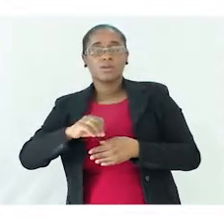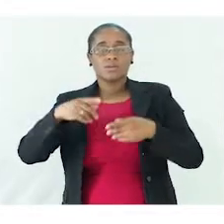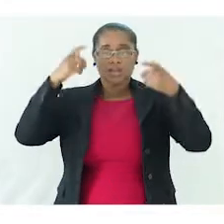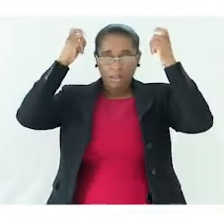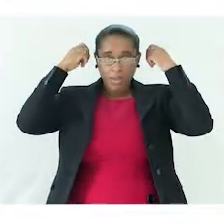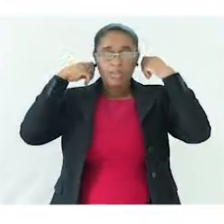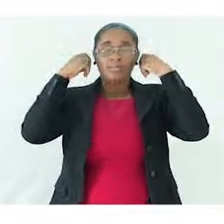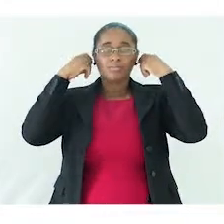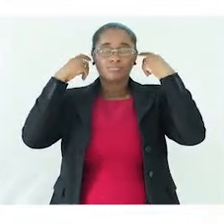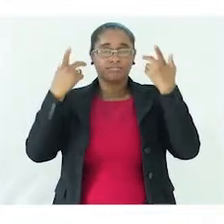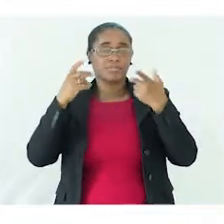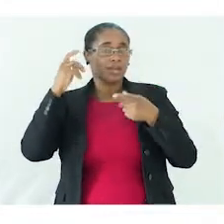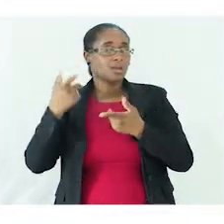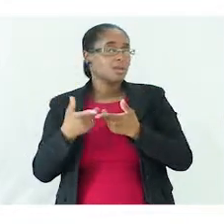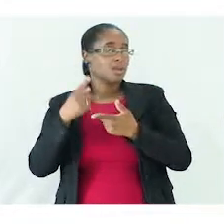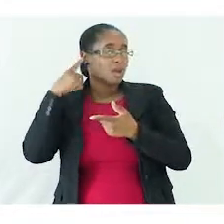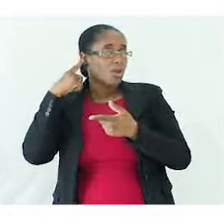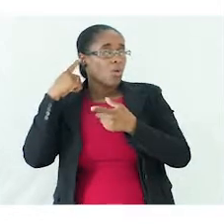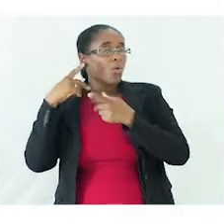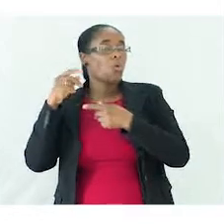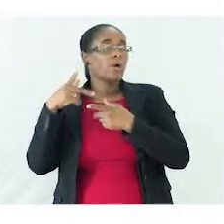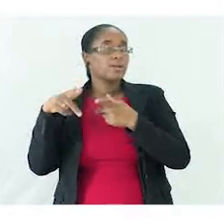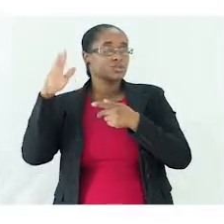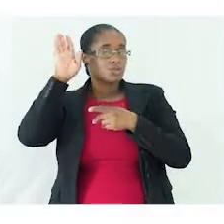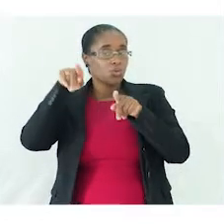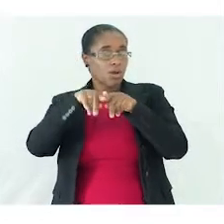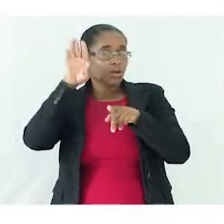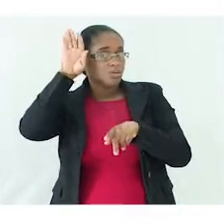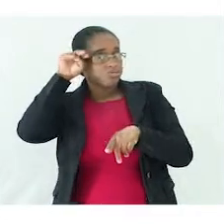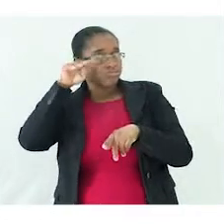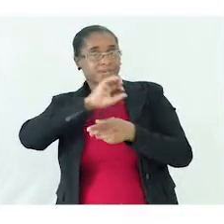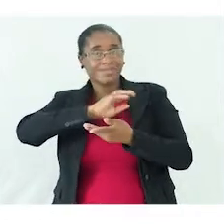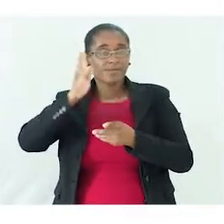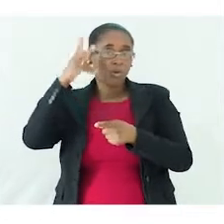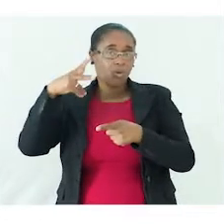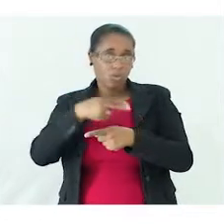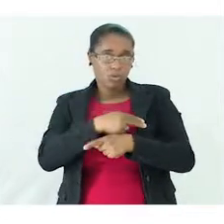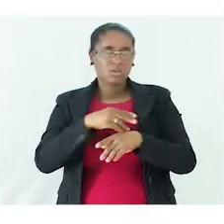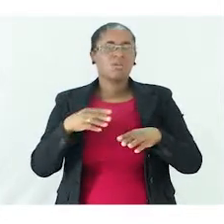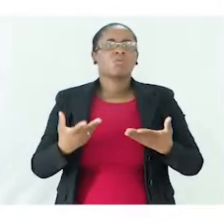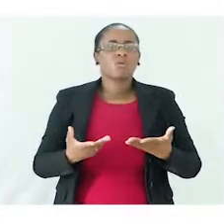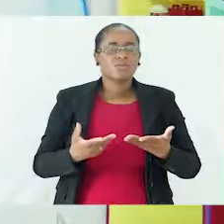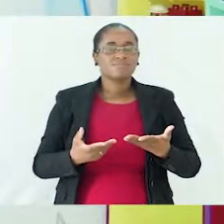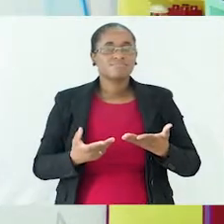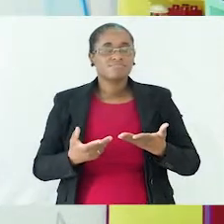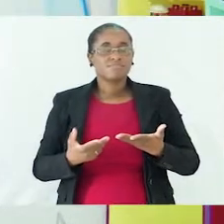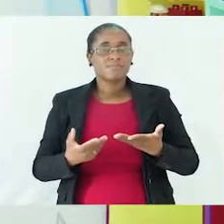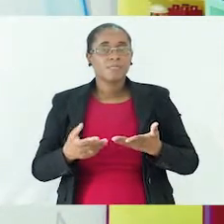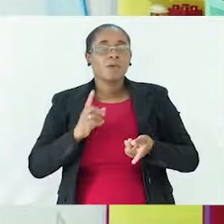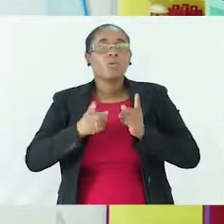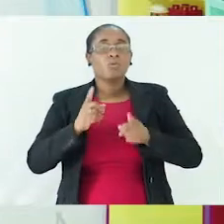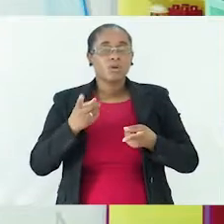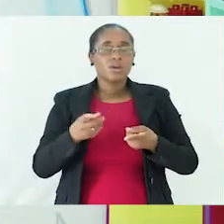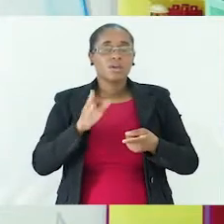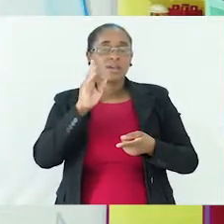malditas orelhas de burro. Então, qual foi o procedimento das fadas então? Vocês lá em